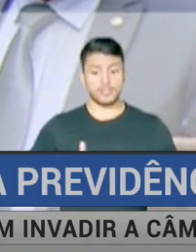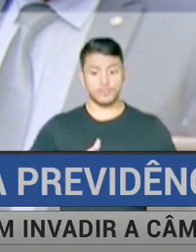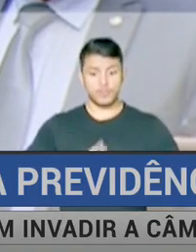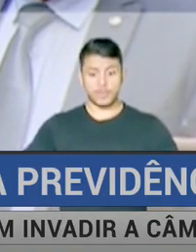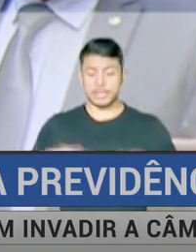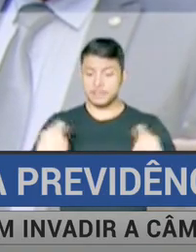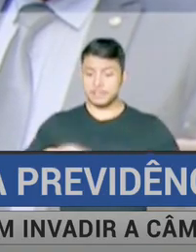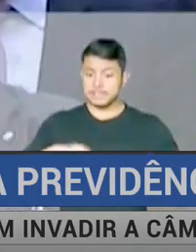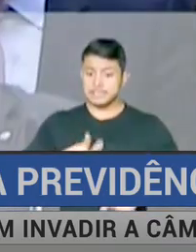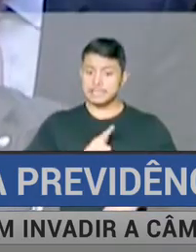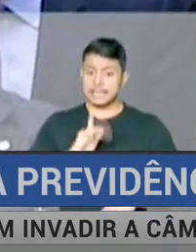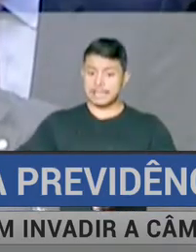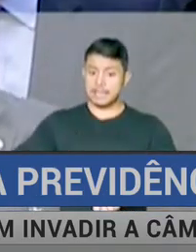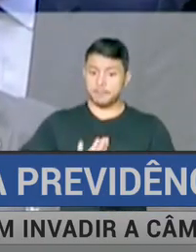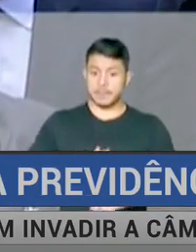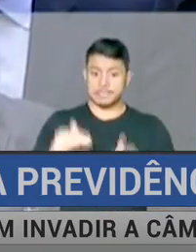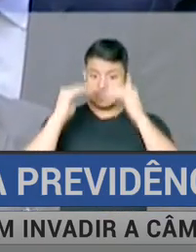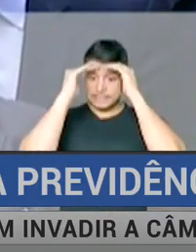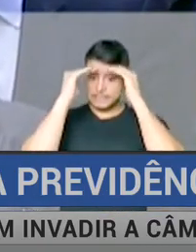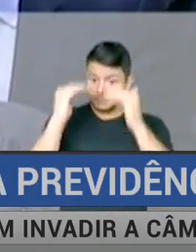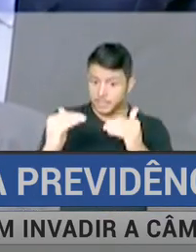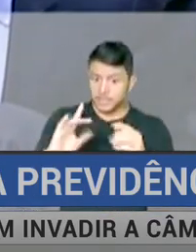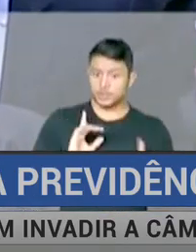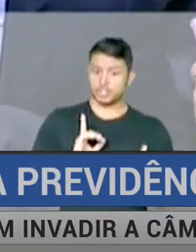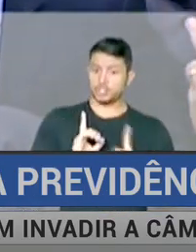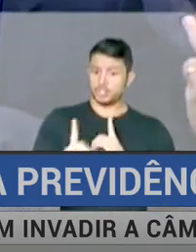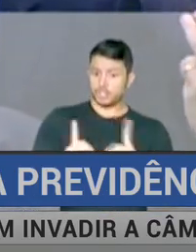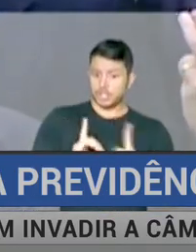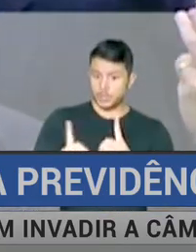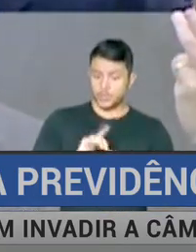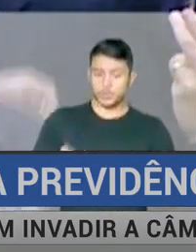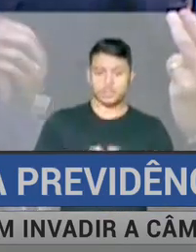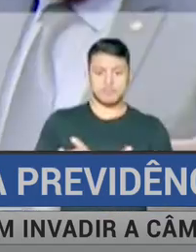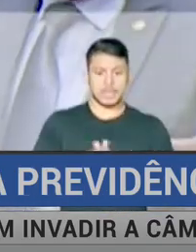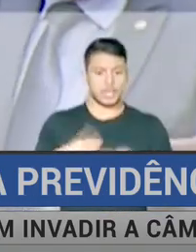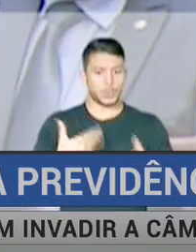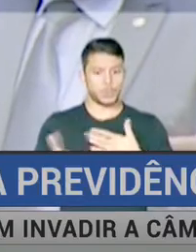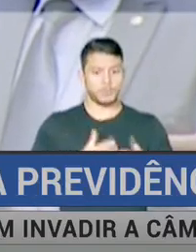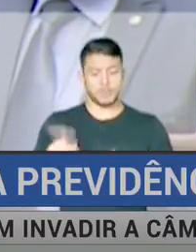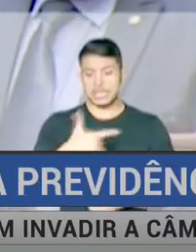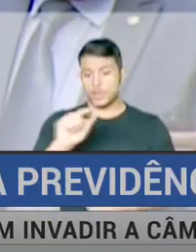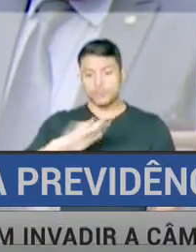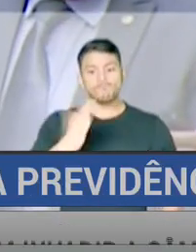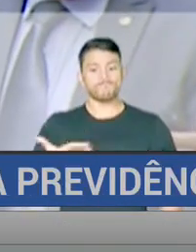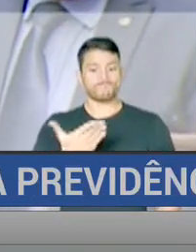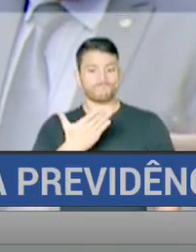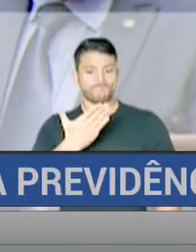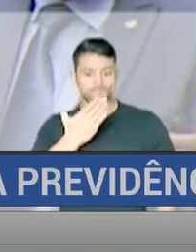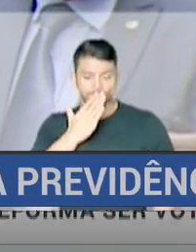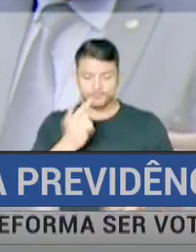diálogo e o respeito prevaleçam em relação a qualquer tipo de ataque.